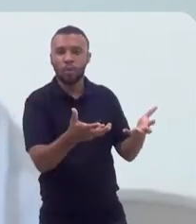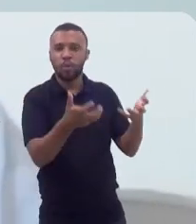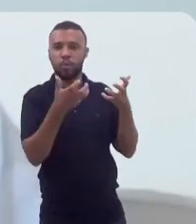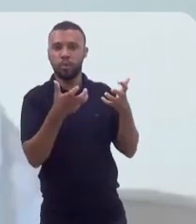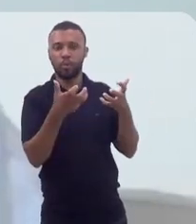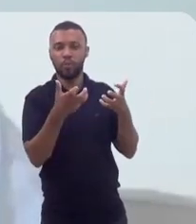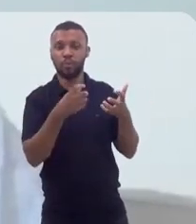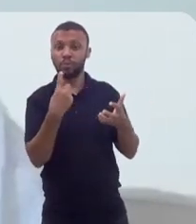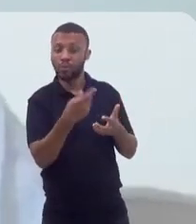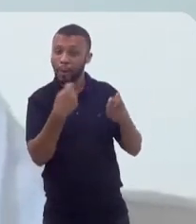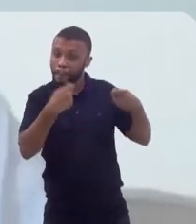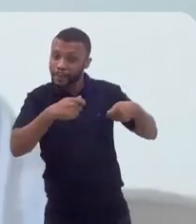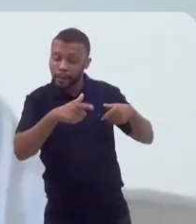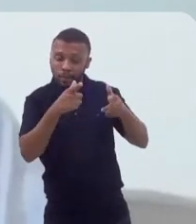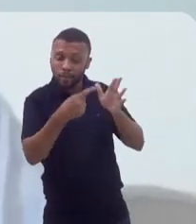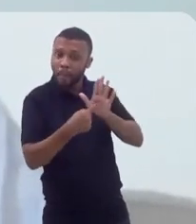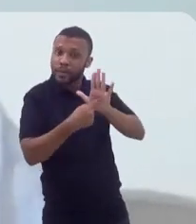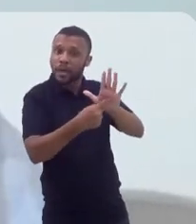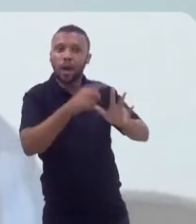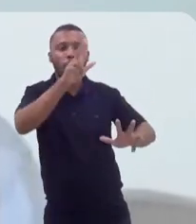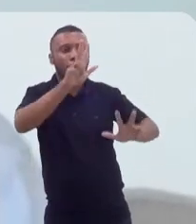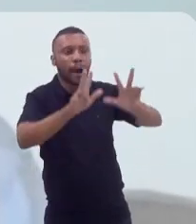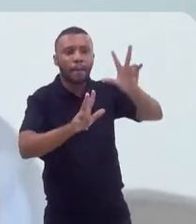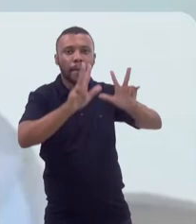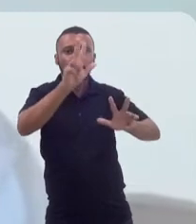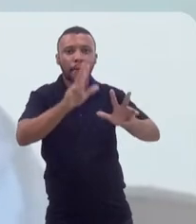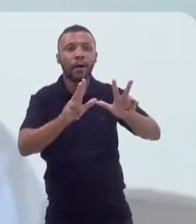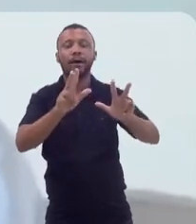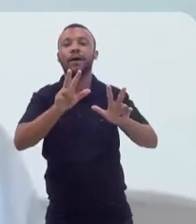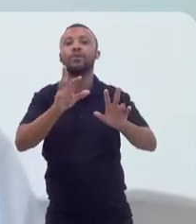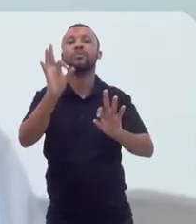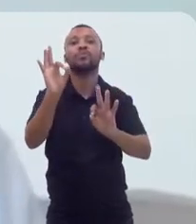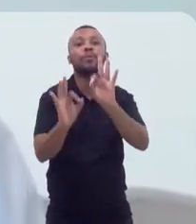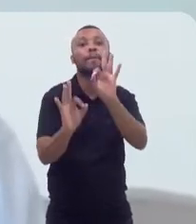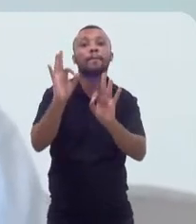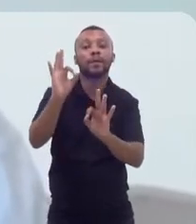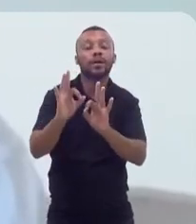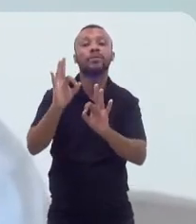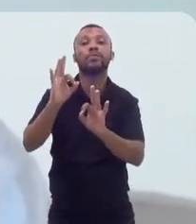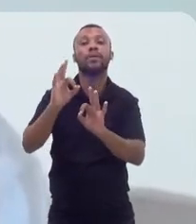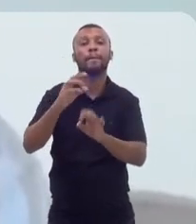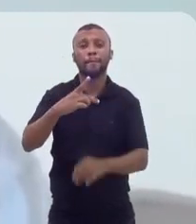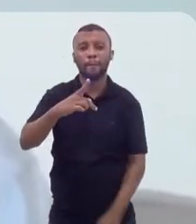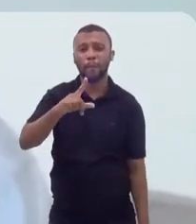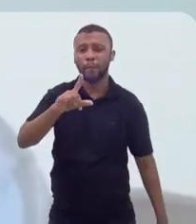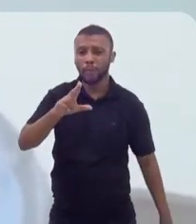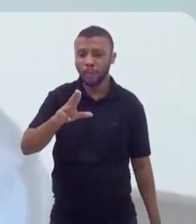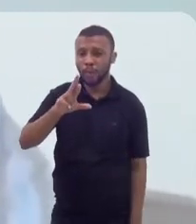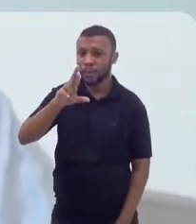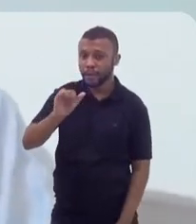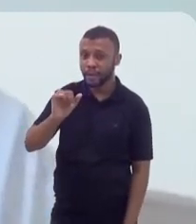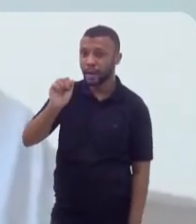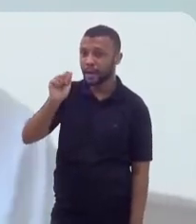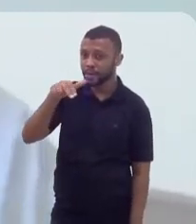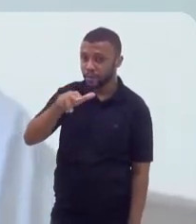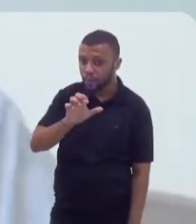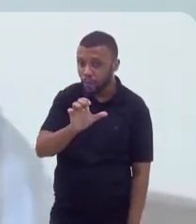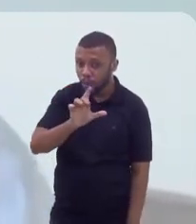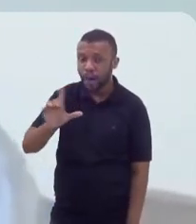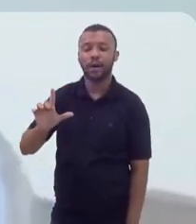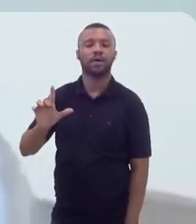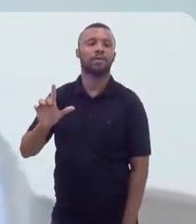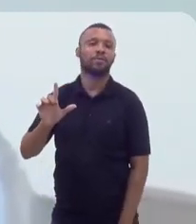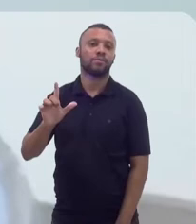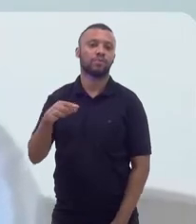precisamos colocar o carnaval no plano plurianual do governo federal. Nós precisamos colocar